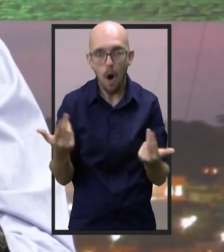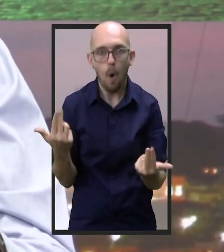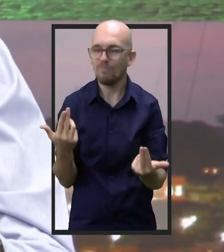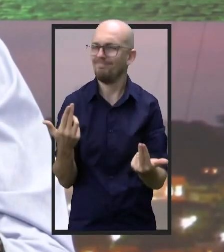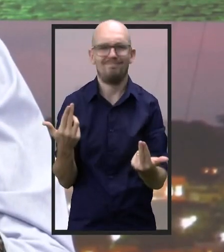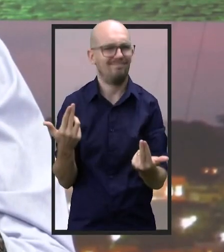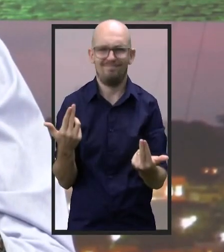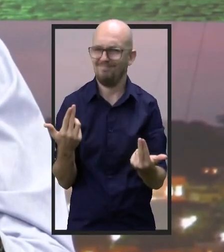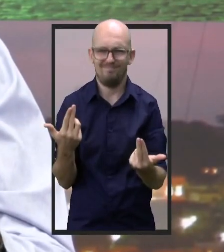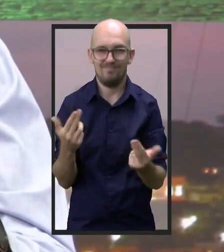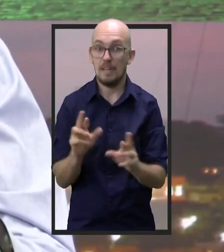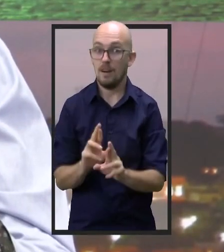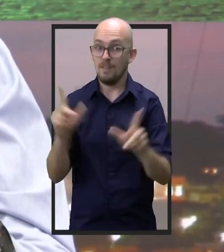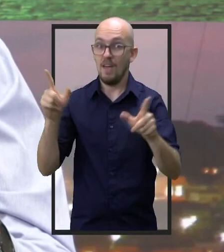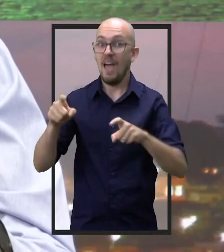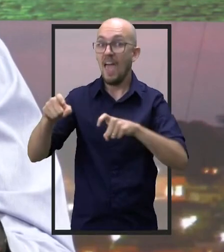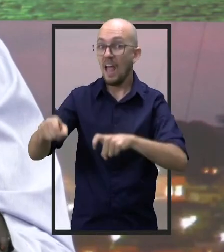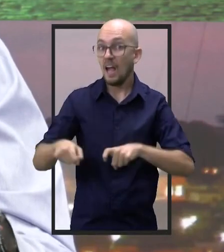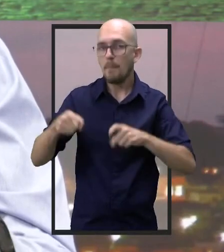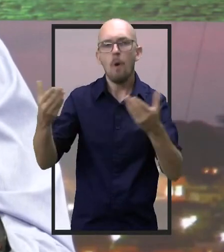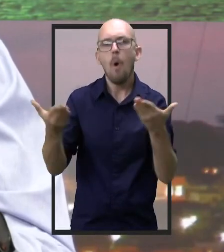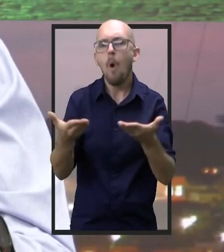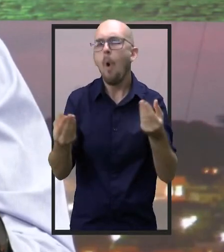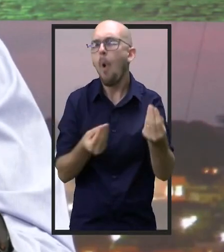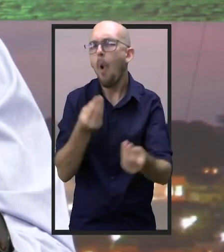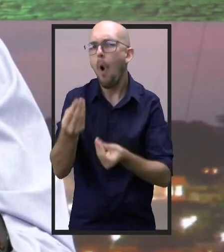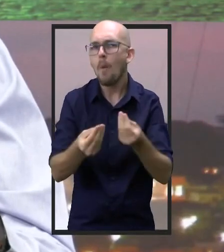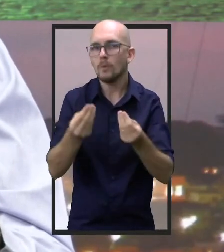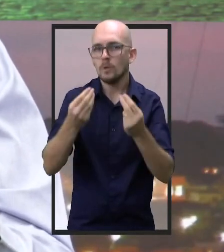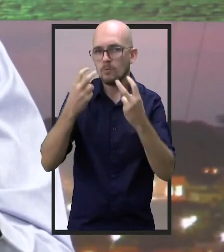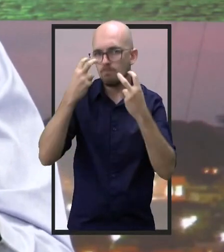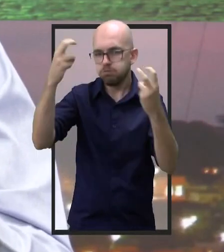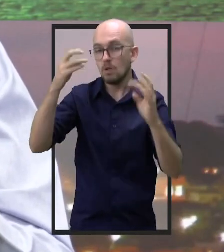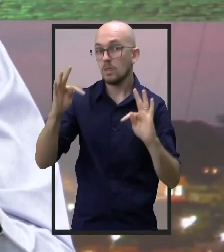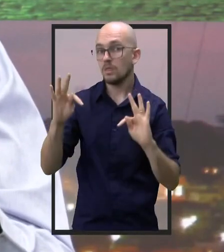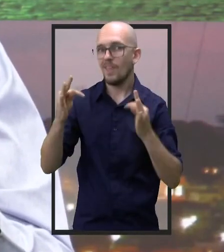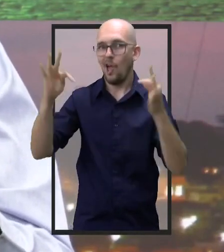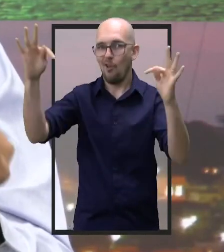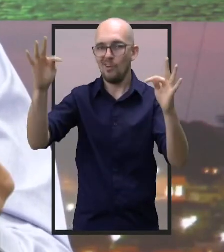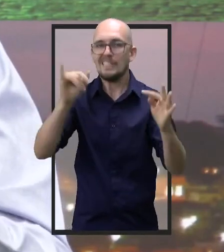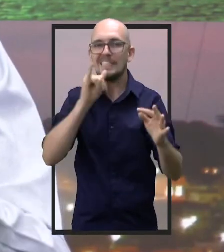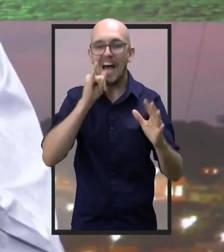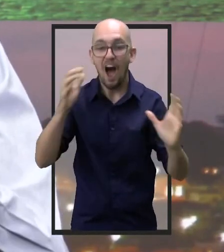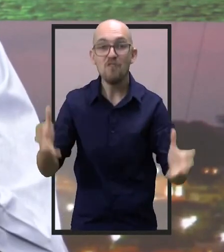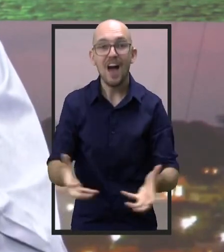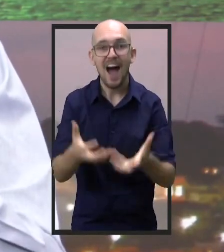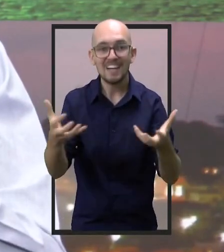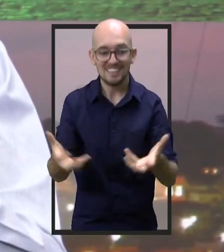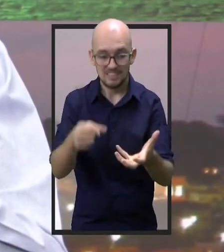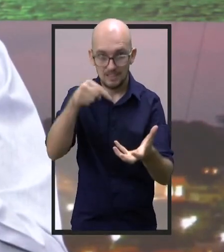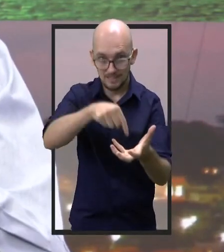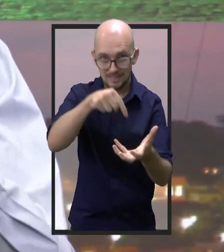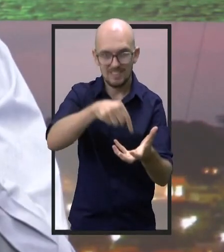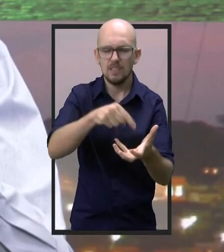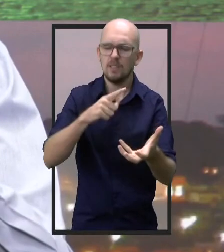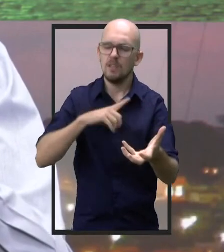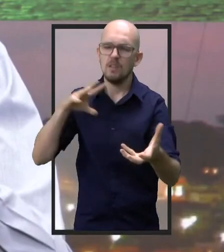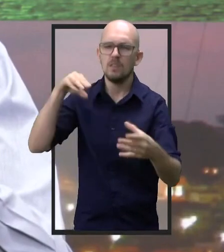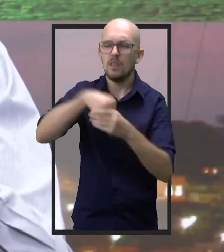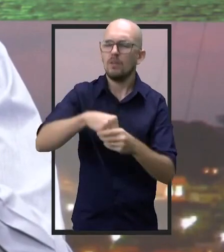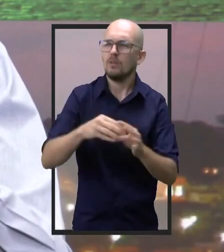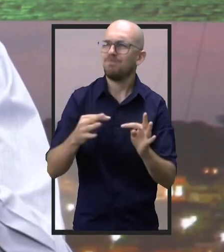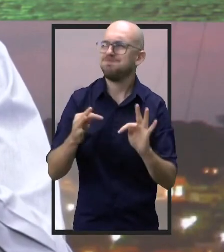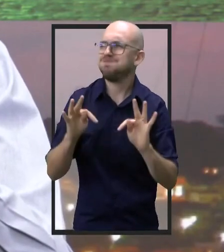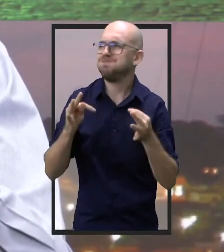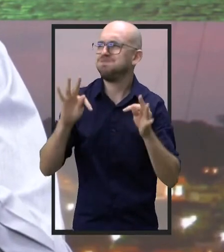hortaliças e verduras, ele hoje tem uma tecnologia embutida no simples pé de alface. O nível de tecnologia que tem numa semente